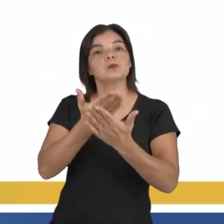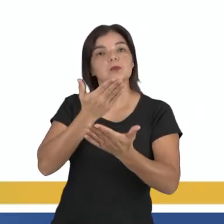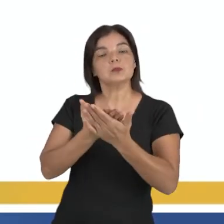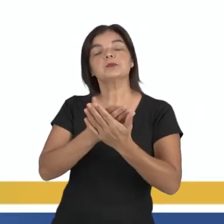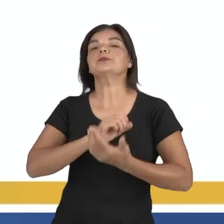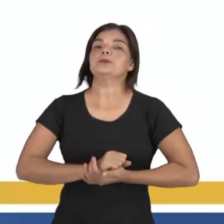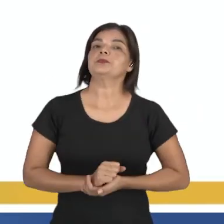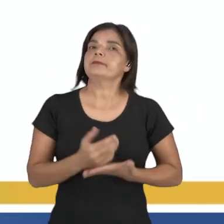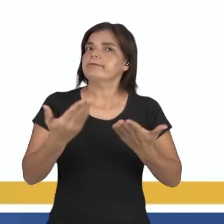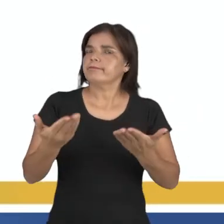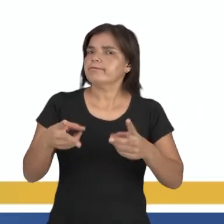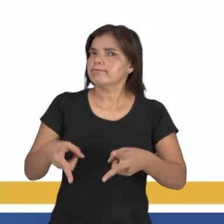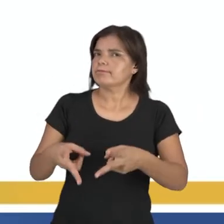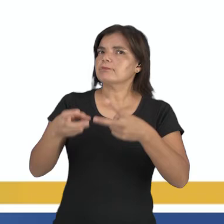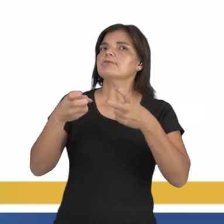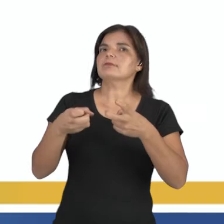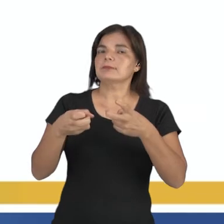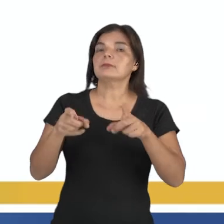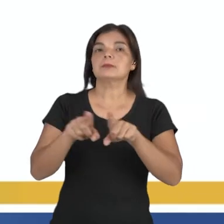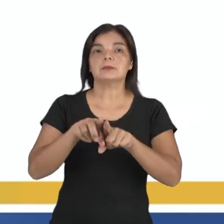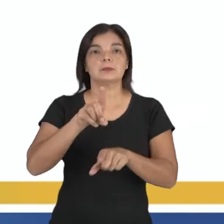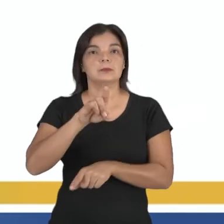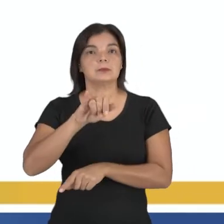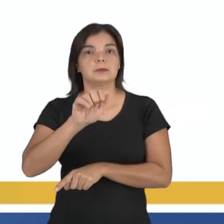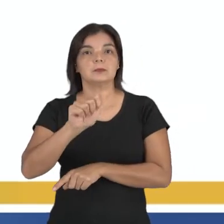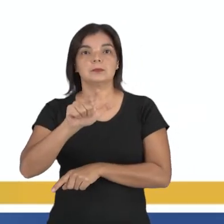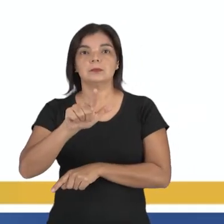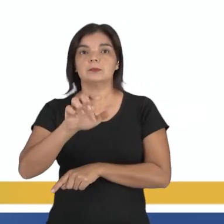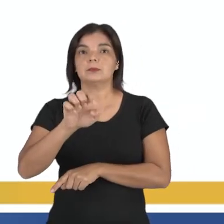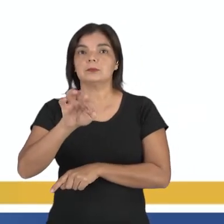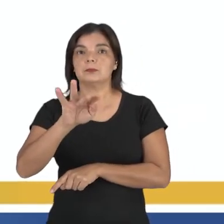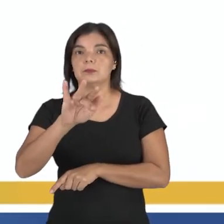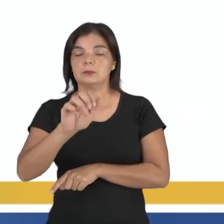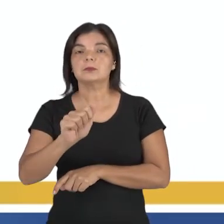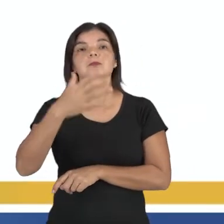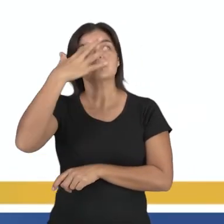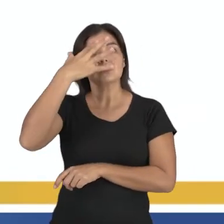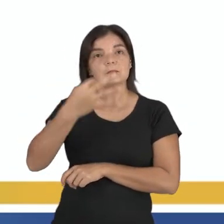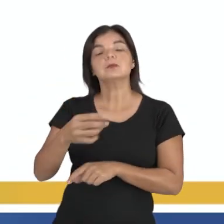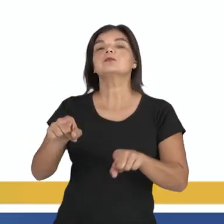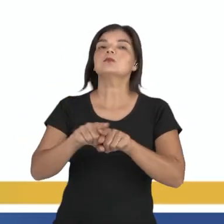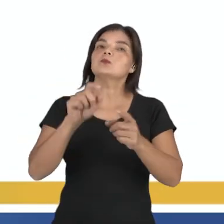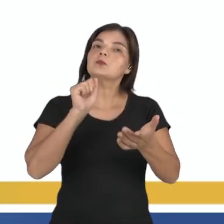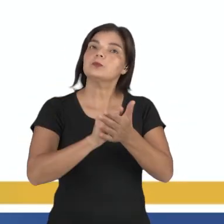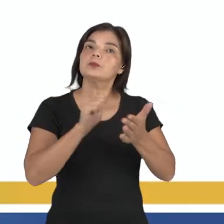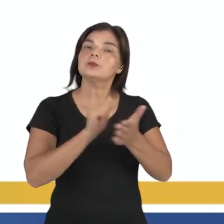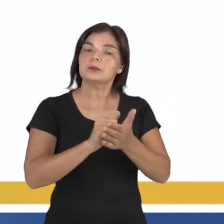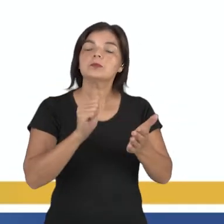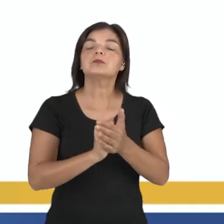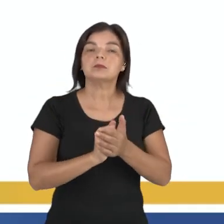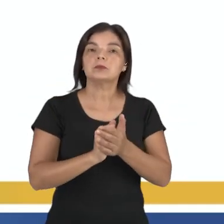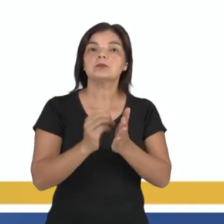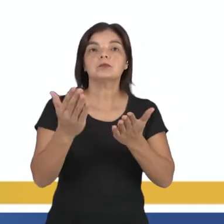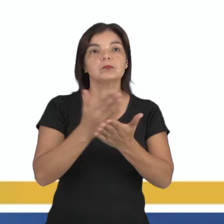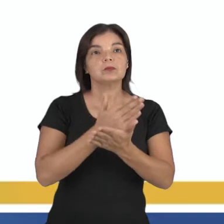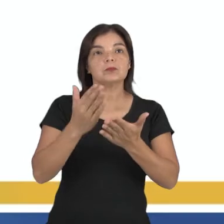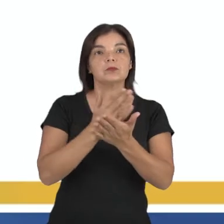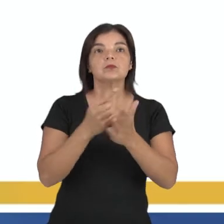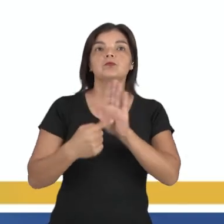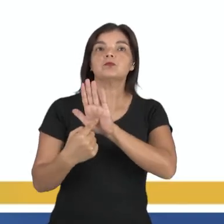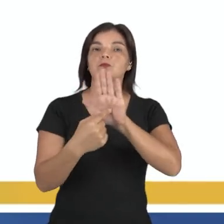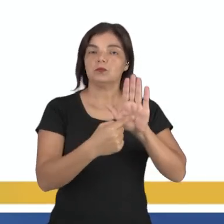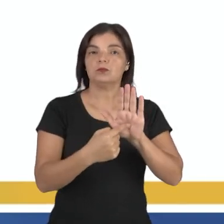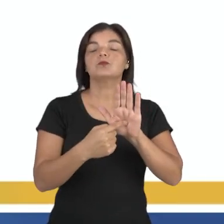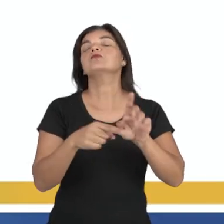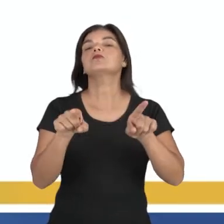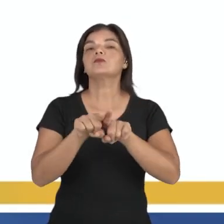estudo. E a percepção da dialética está justamente naquilo que ele escreveu na obra O Manifesto do